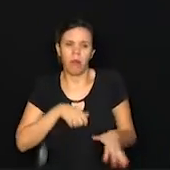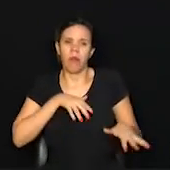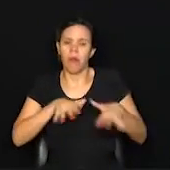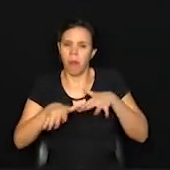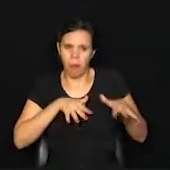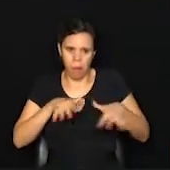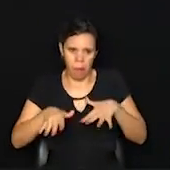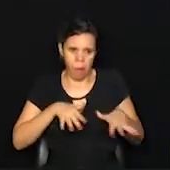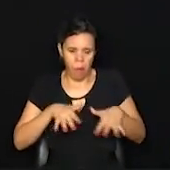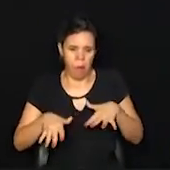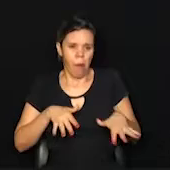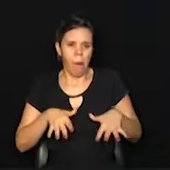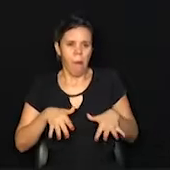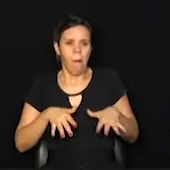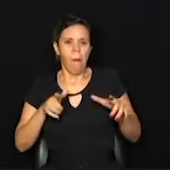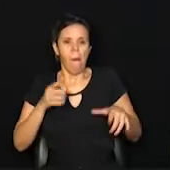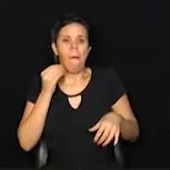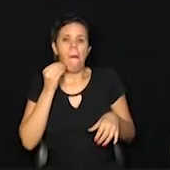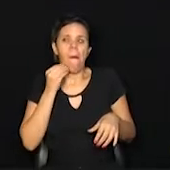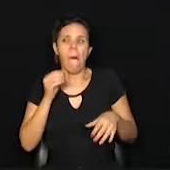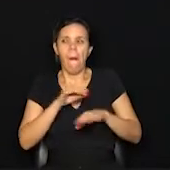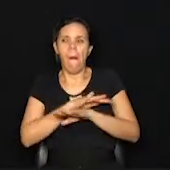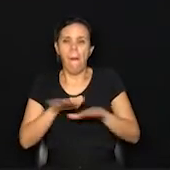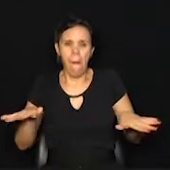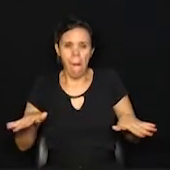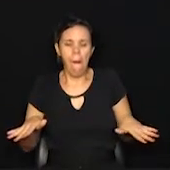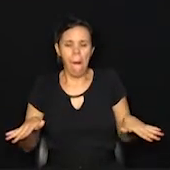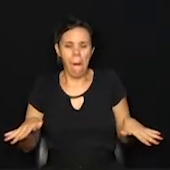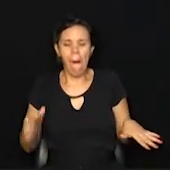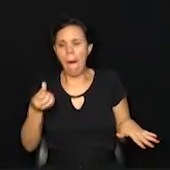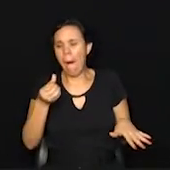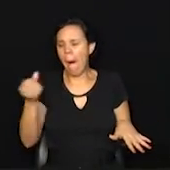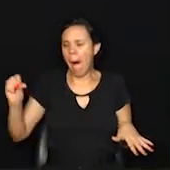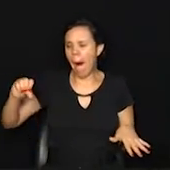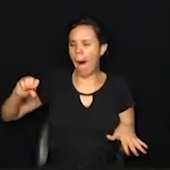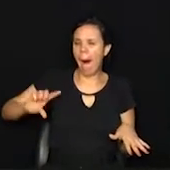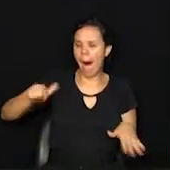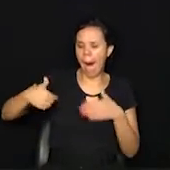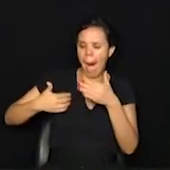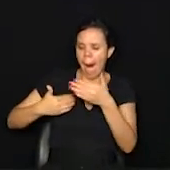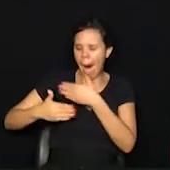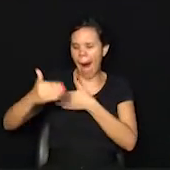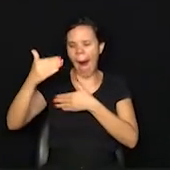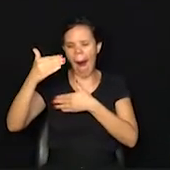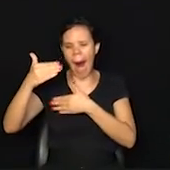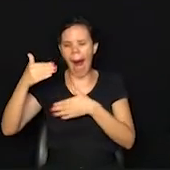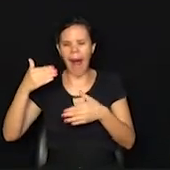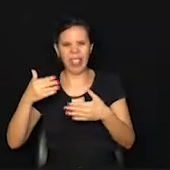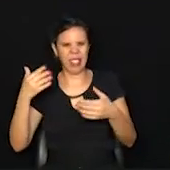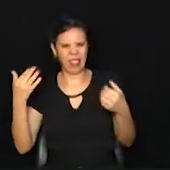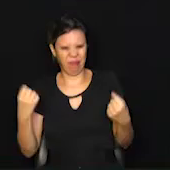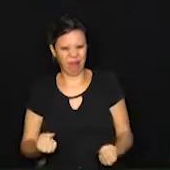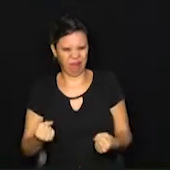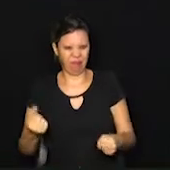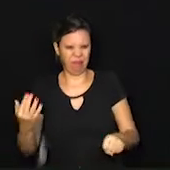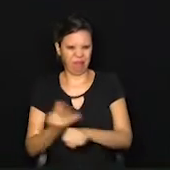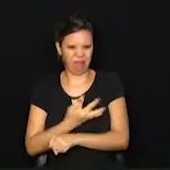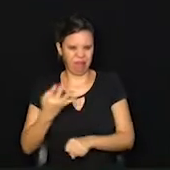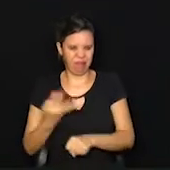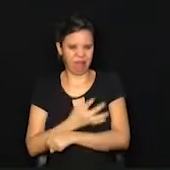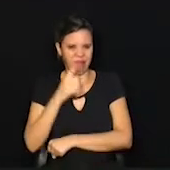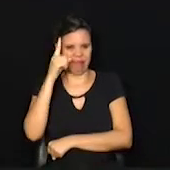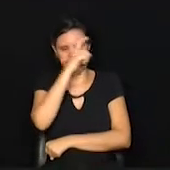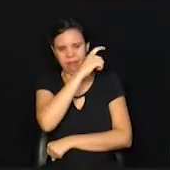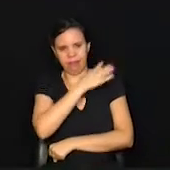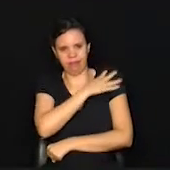mobilização de um certo espaço isso acaba antes 69 para frente é a parte/Pesada da